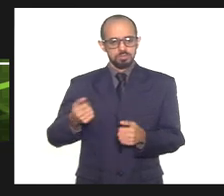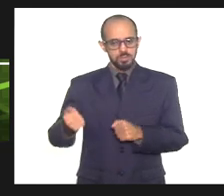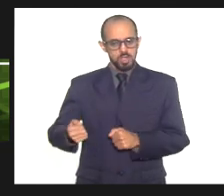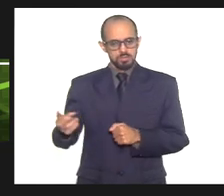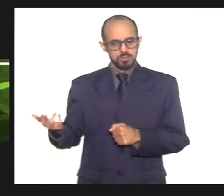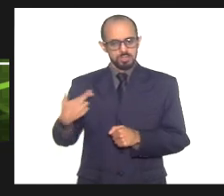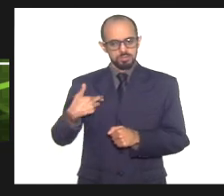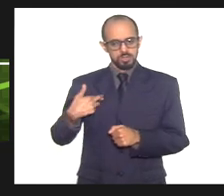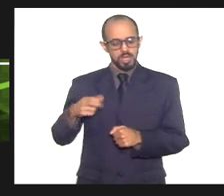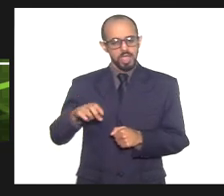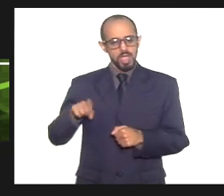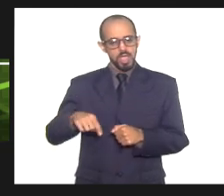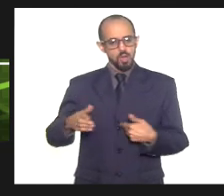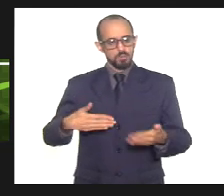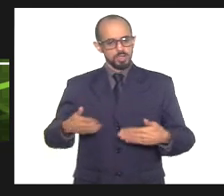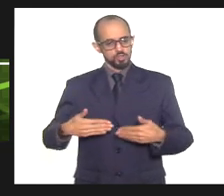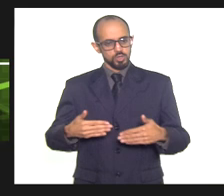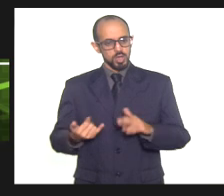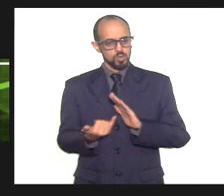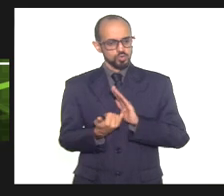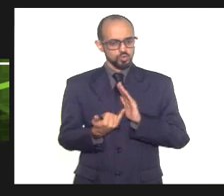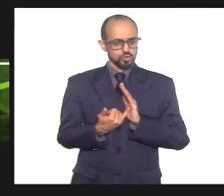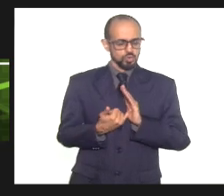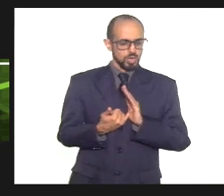operacional e institucional?